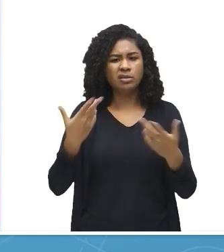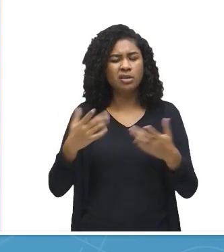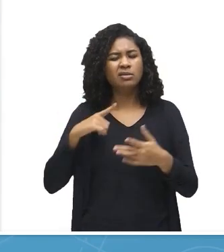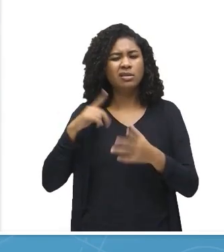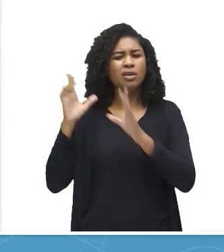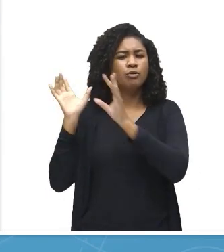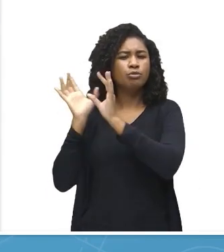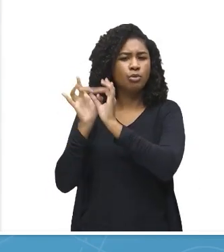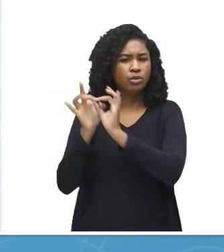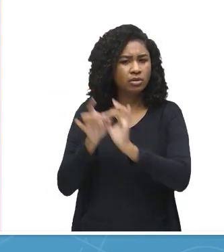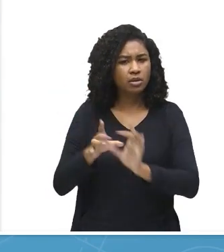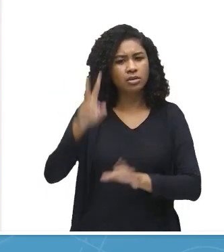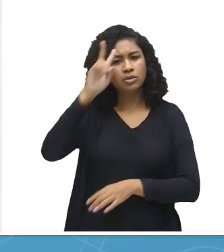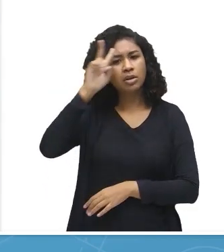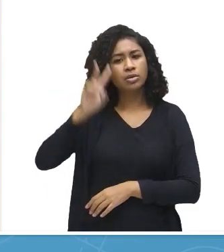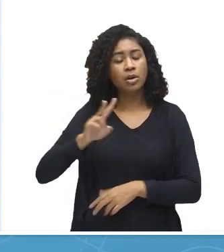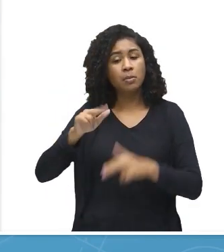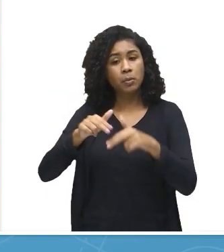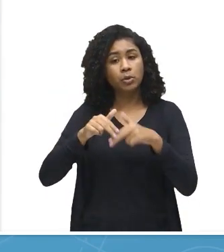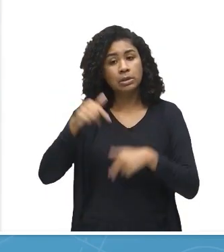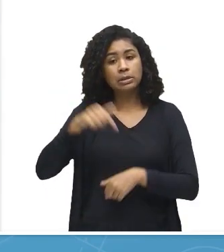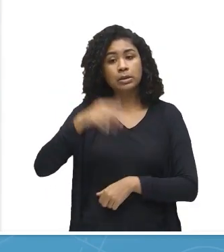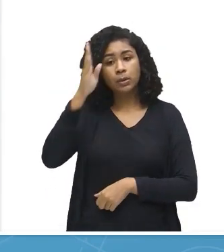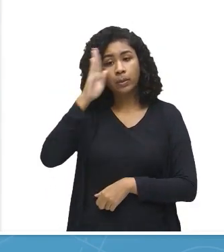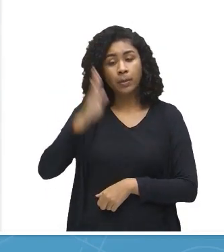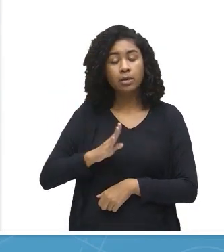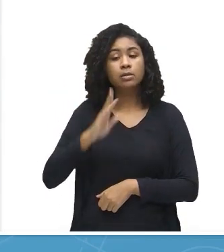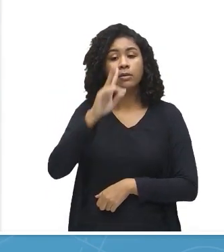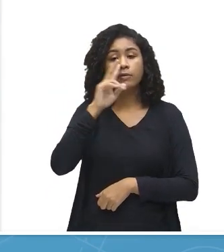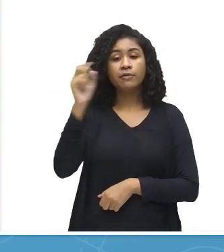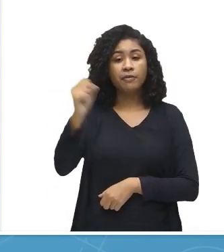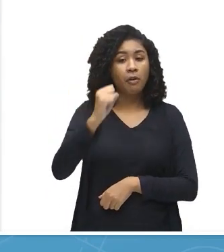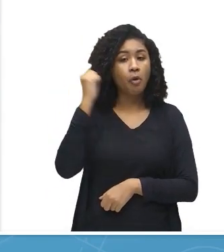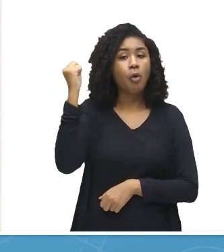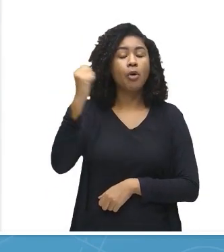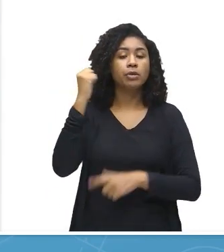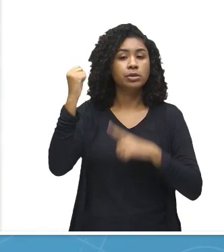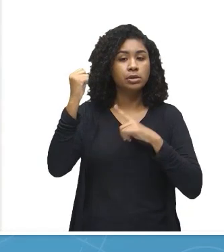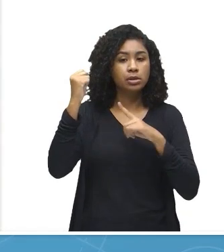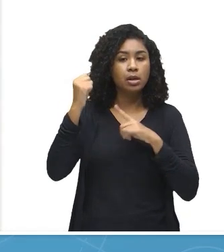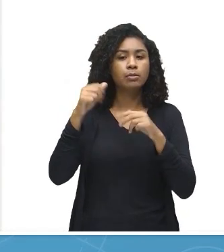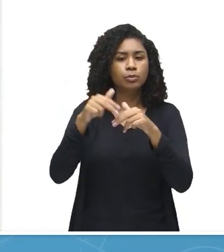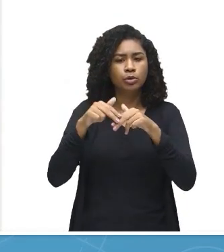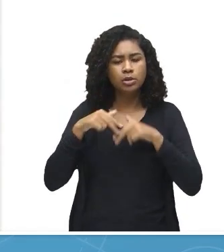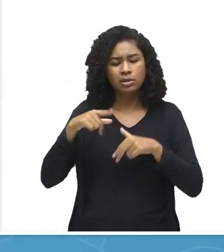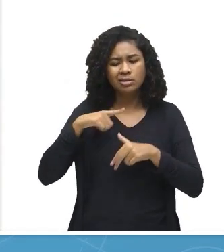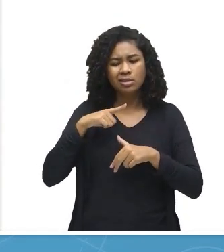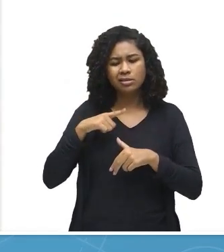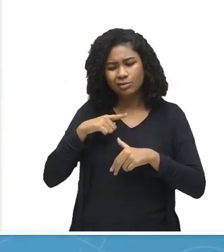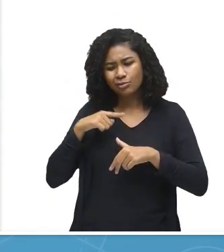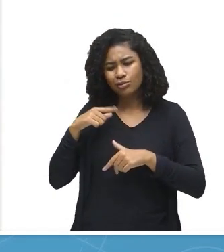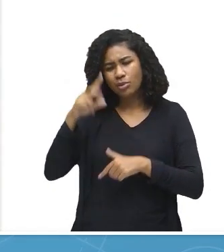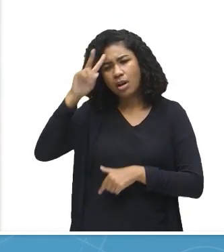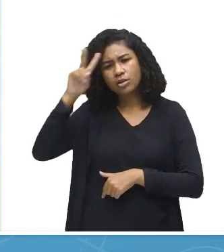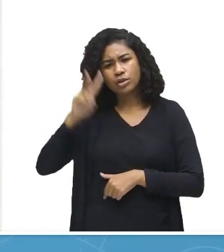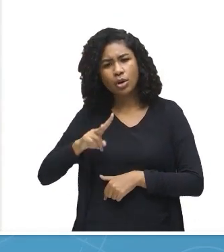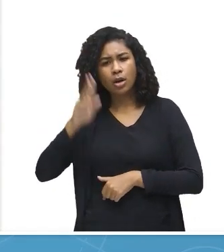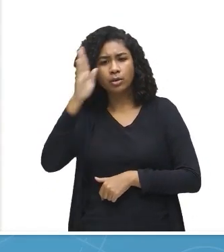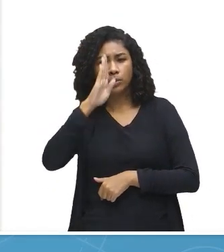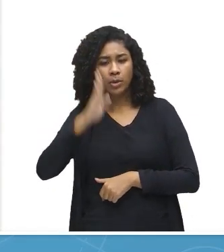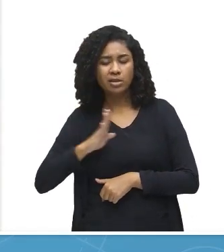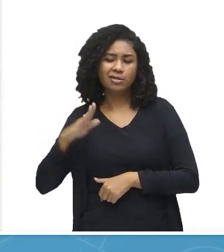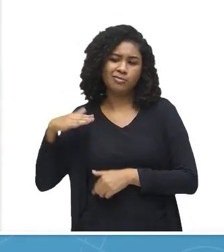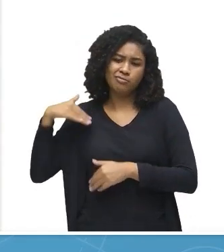do samba, por isso que ele é tão forte no nosso país, porque ele acompanha desde as origens do país, né, e como hoje a gente tem